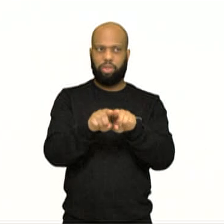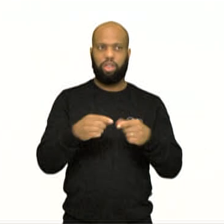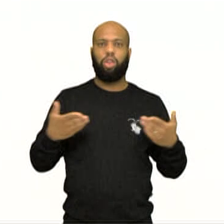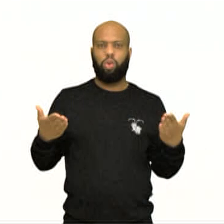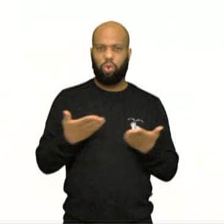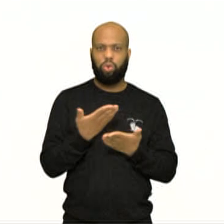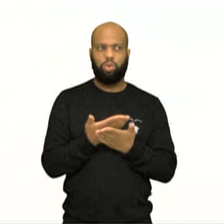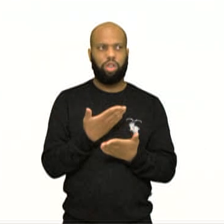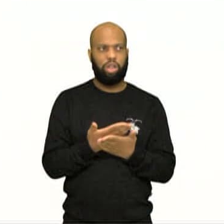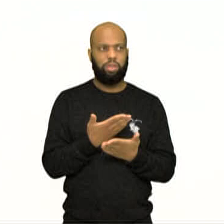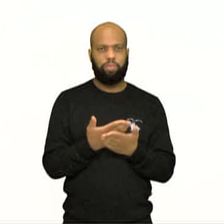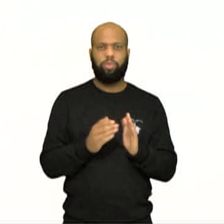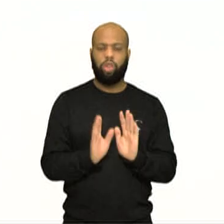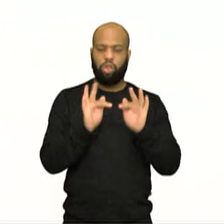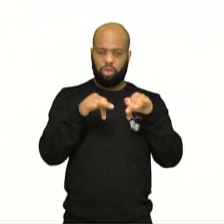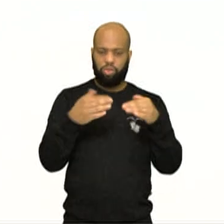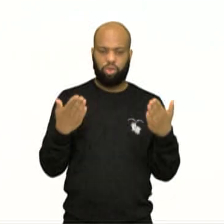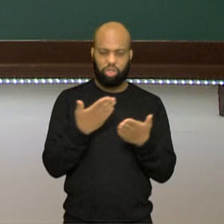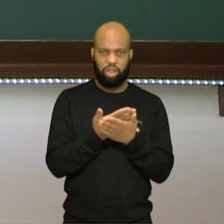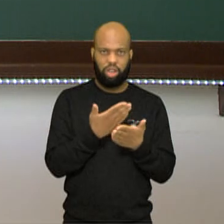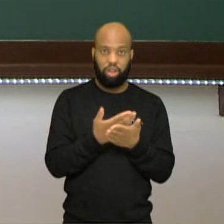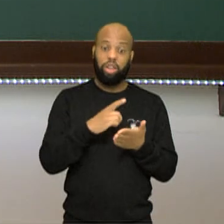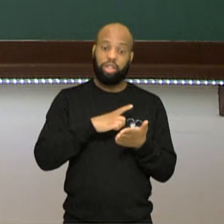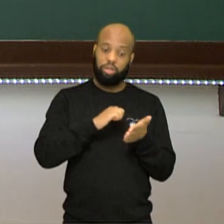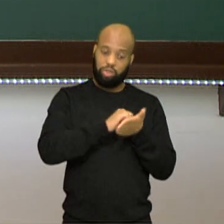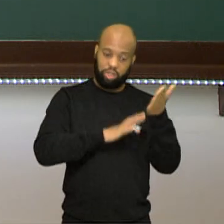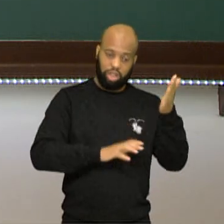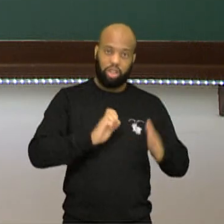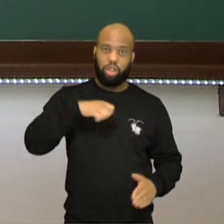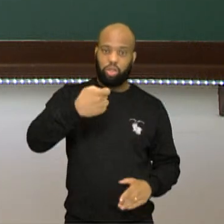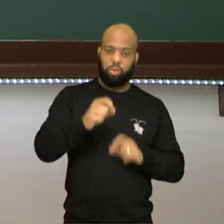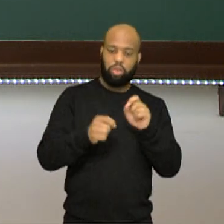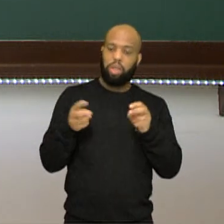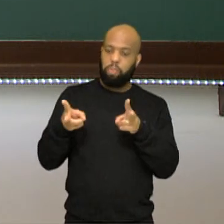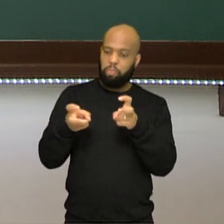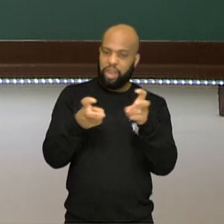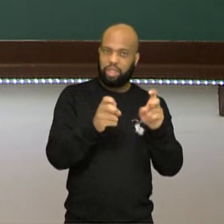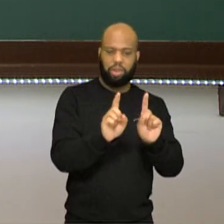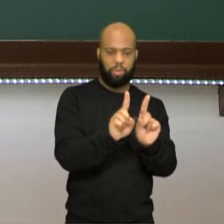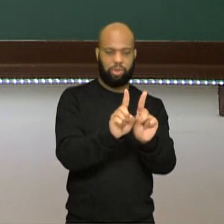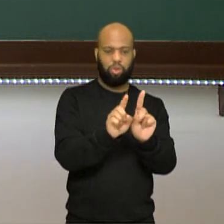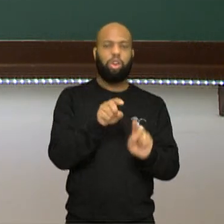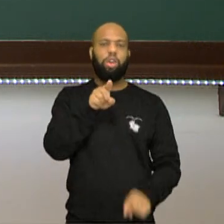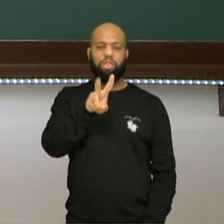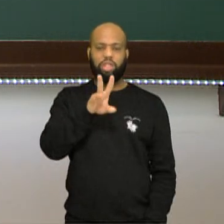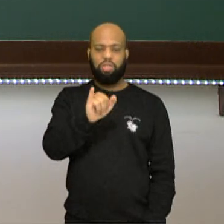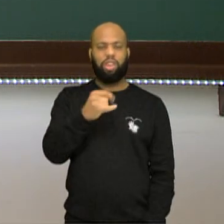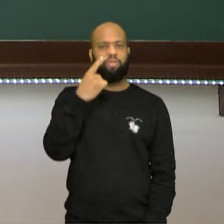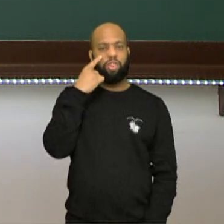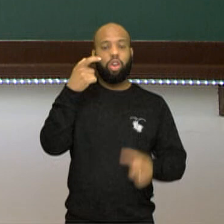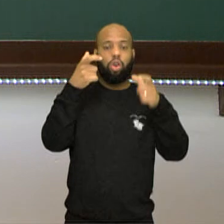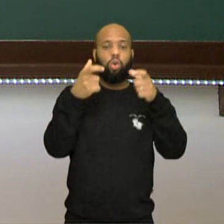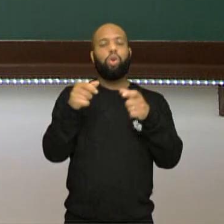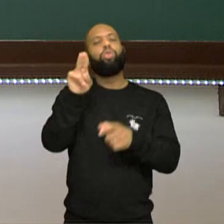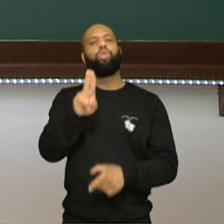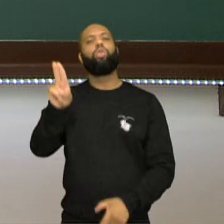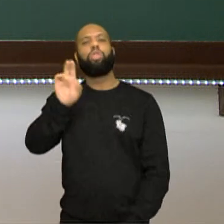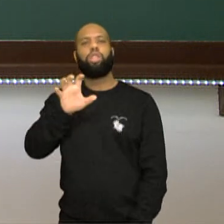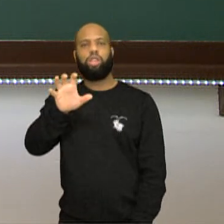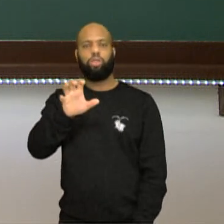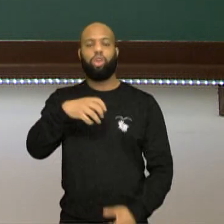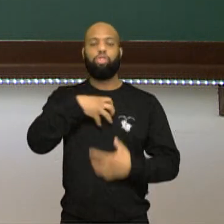aula, no final vai ter uma atividade sobre sensor capacitivo, para você ver a aplicação de capacitores como